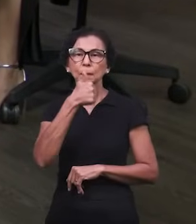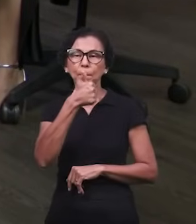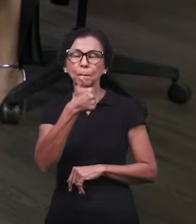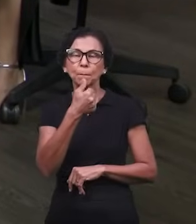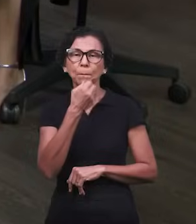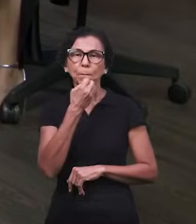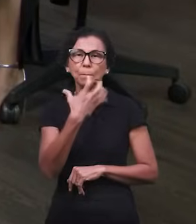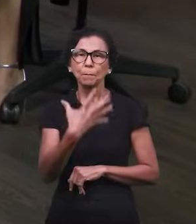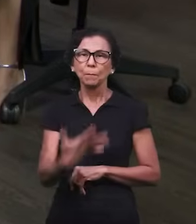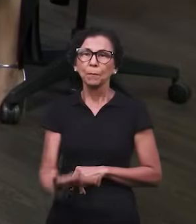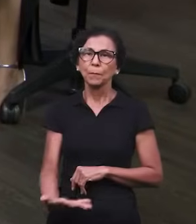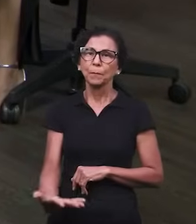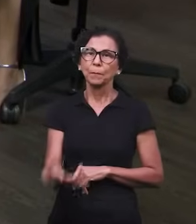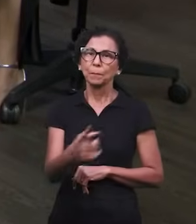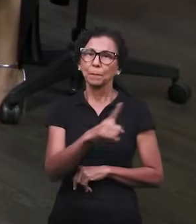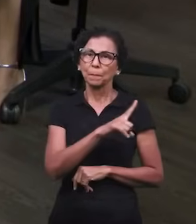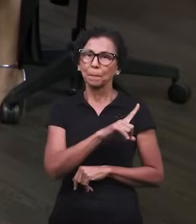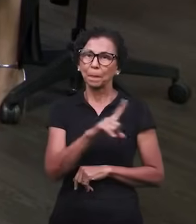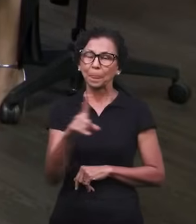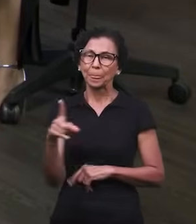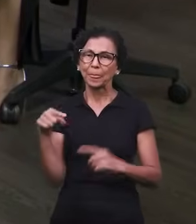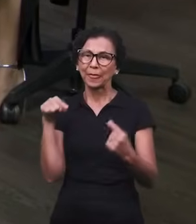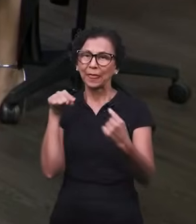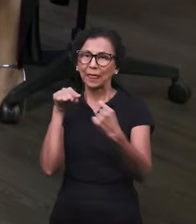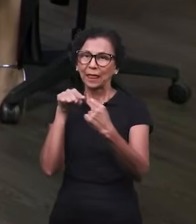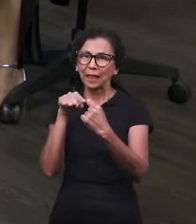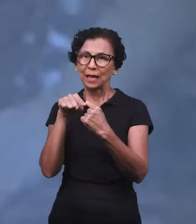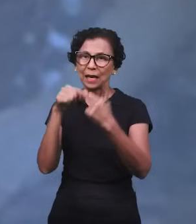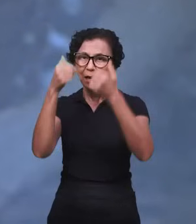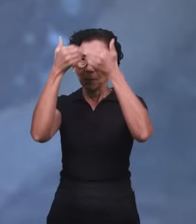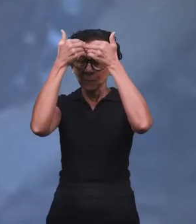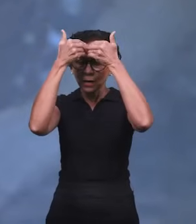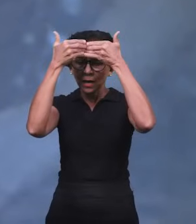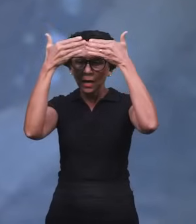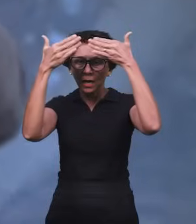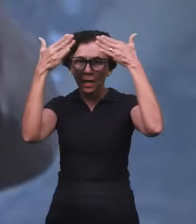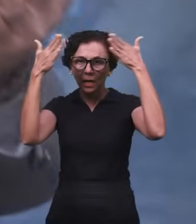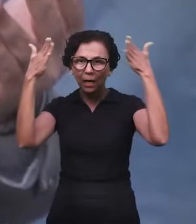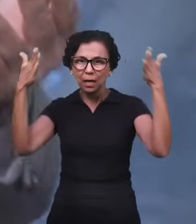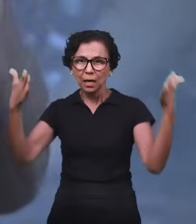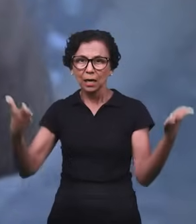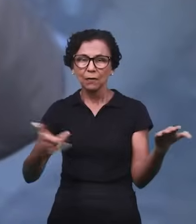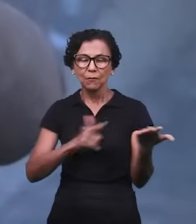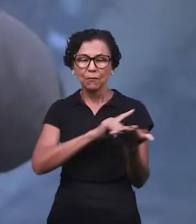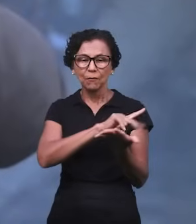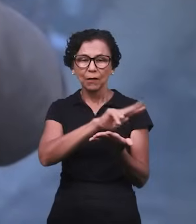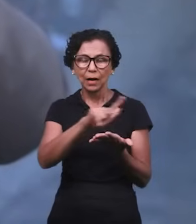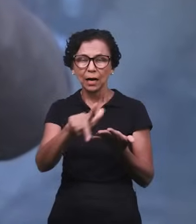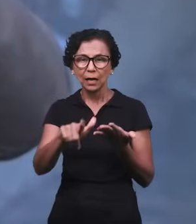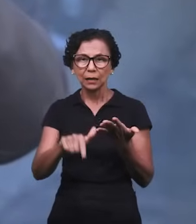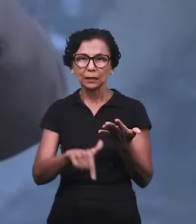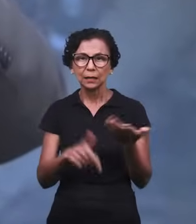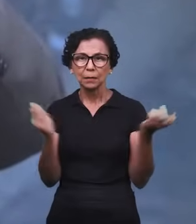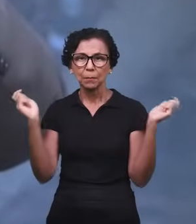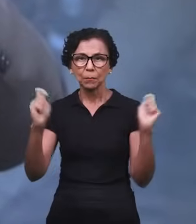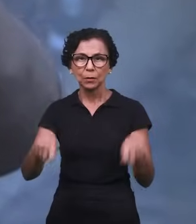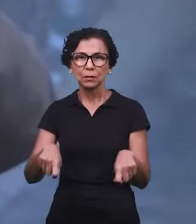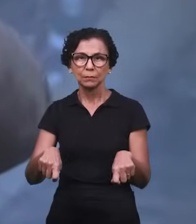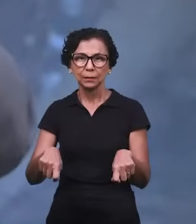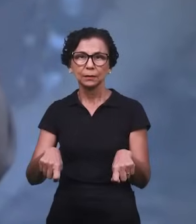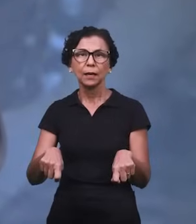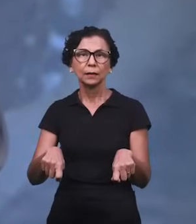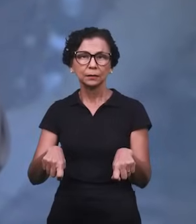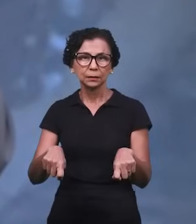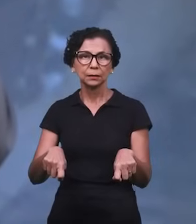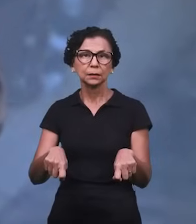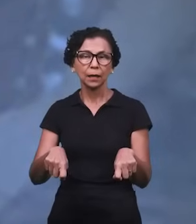da universidade é abrir a mente, é expor diversas possibilidades, mesmo num curso, em um